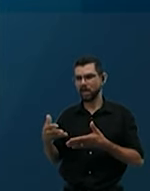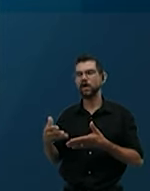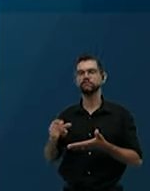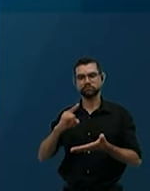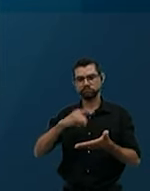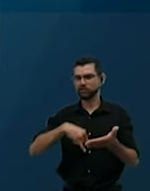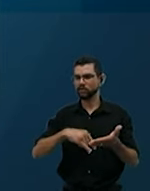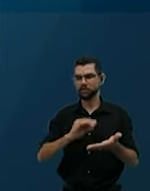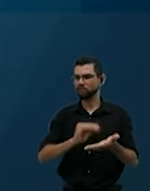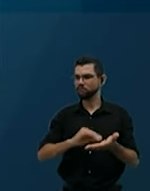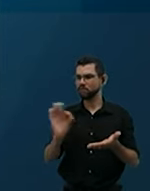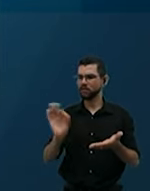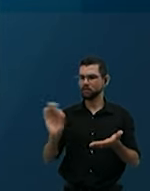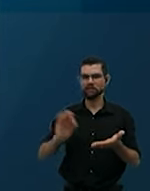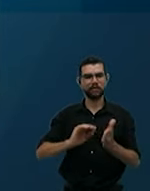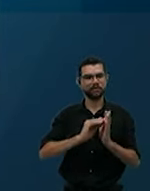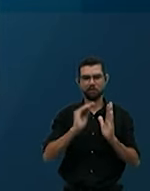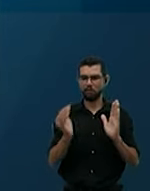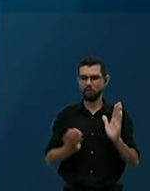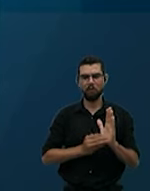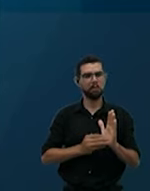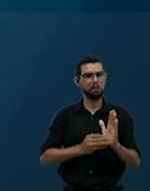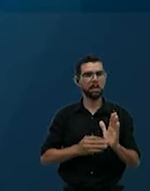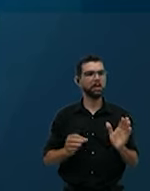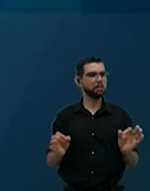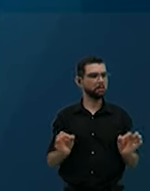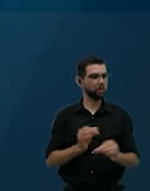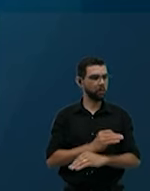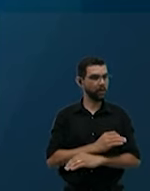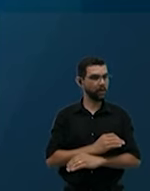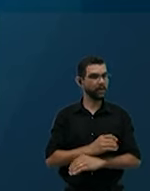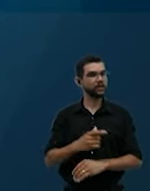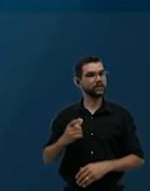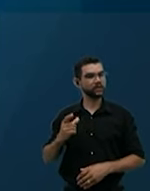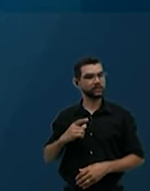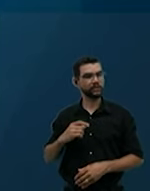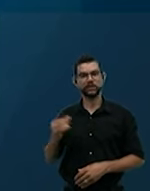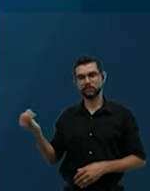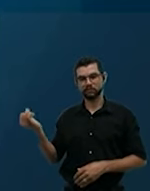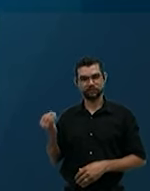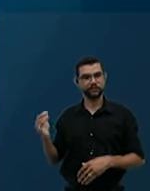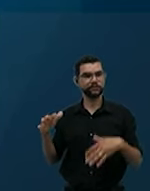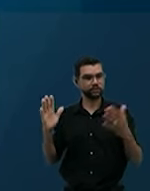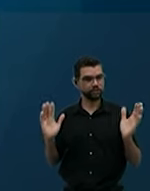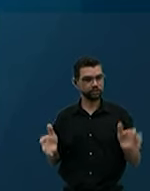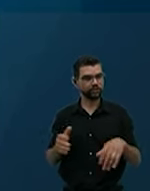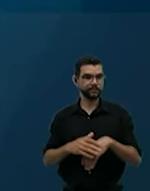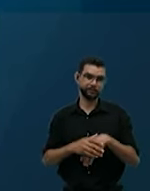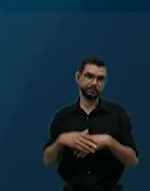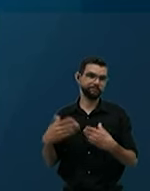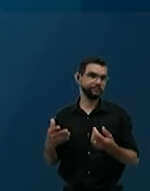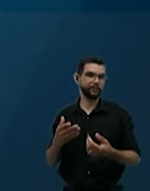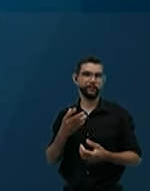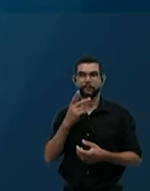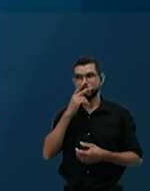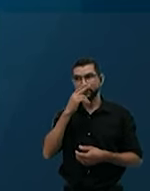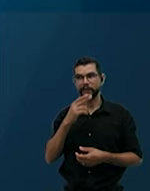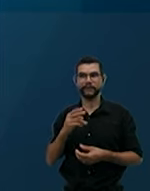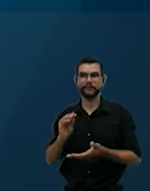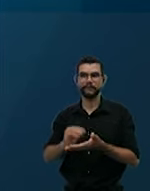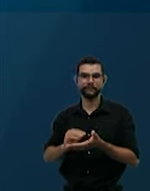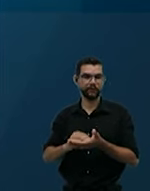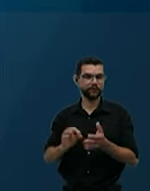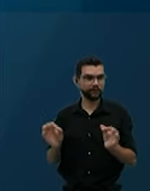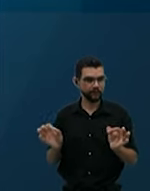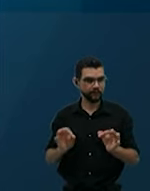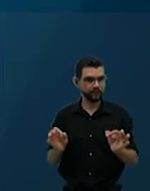INSS emitir uma carta de exigência que não tem nesse processo subjetivo, e acredito que não tem milhares de processos que tramitam pelo país e estão hoje sobrestados